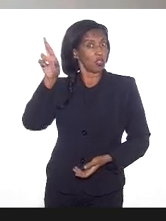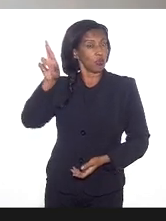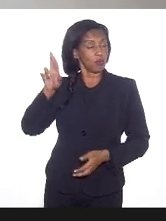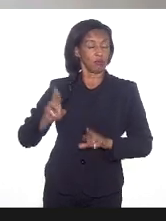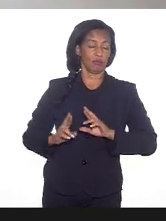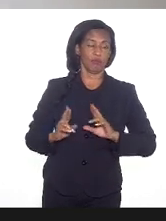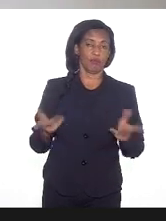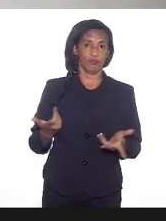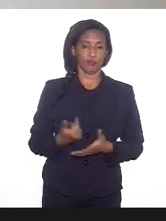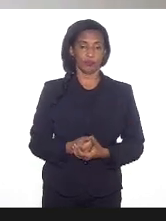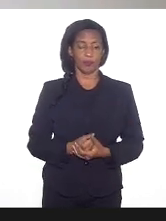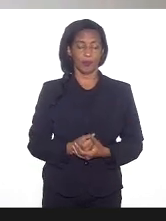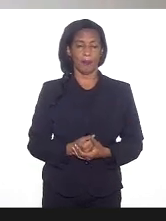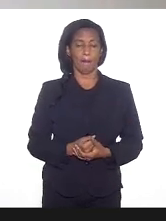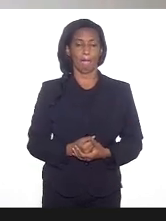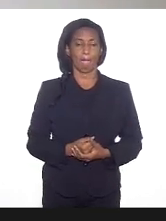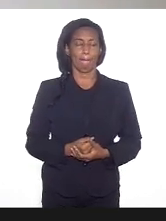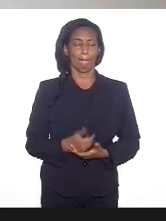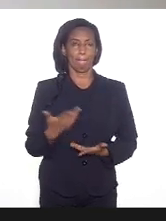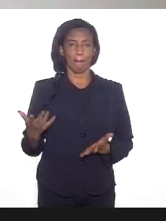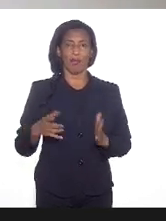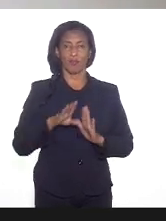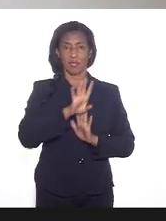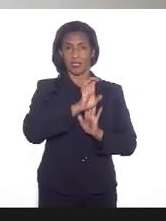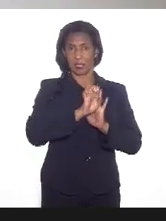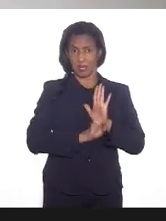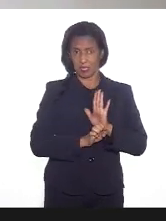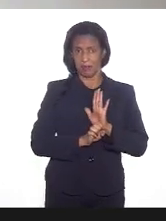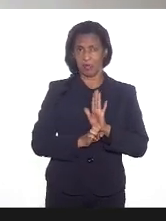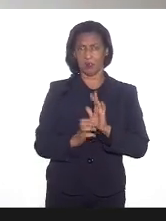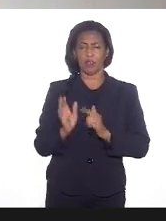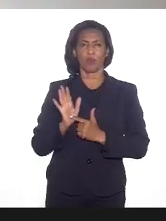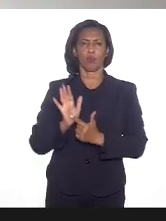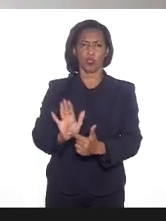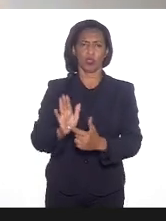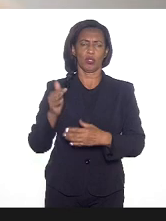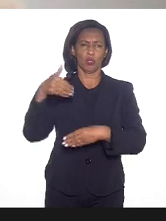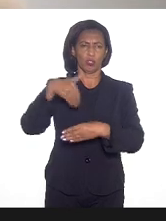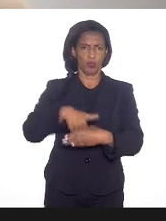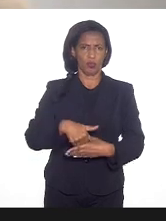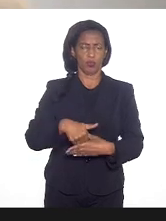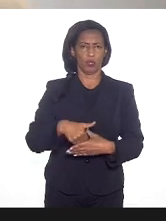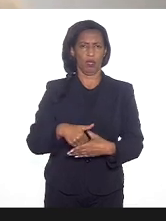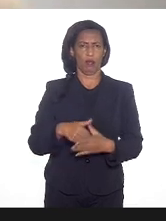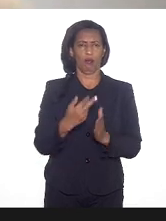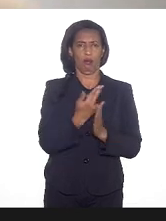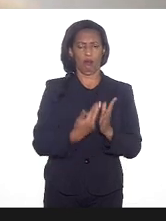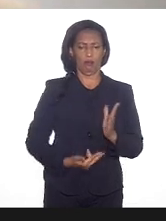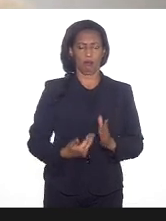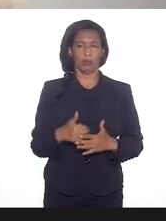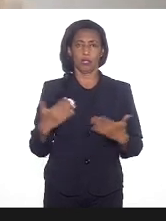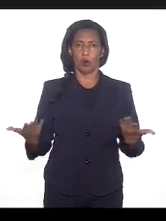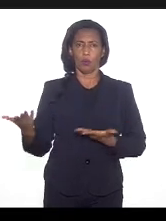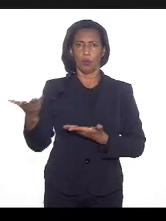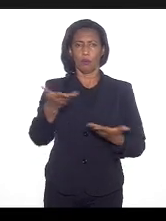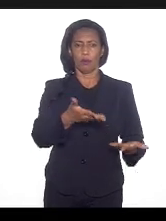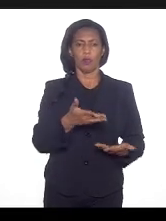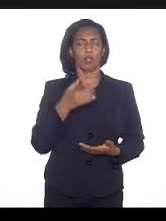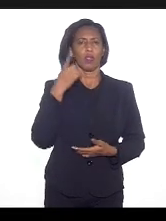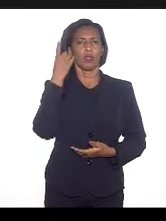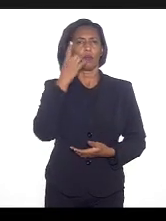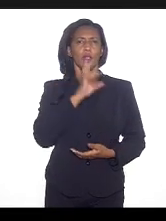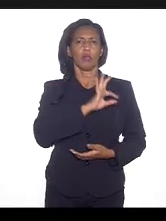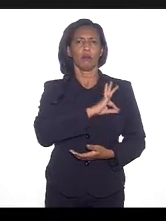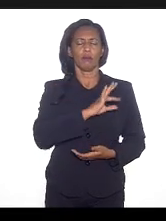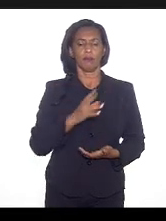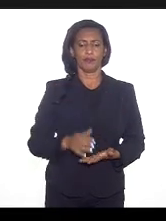diferentes. Então, fazer essas emendas e apresento mais à frente na hora de votar o relatório. Tá bom? Então, com a palavra, deputada Marta